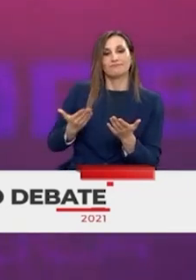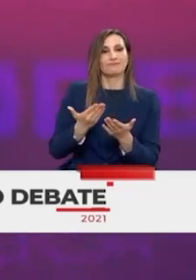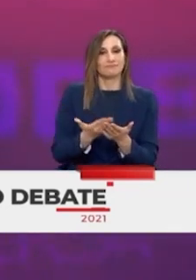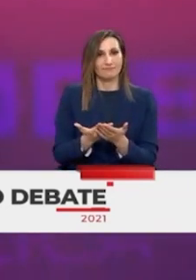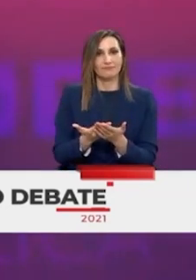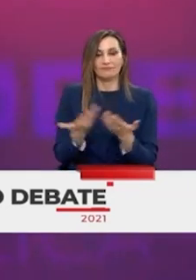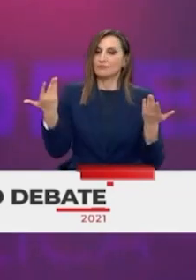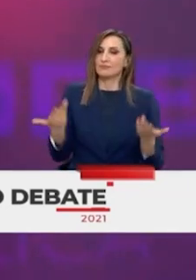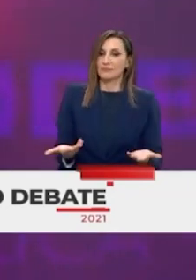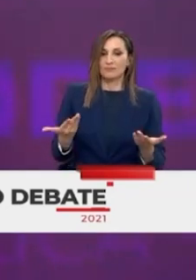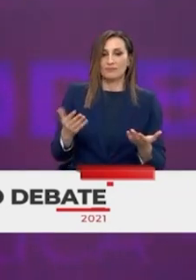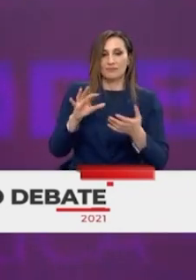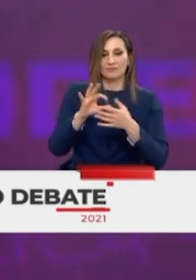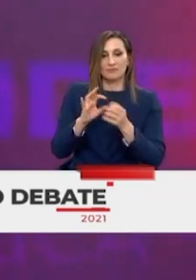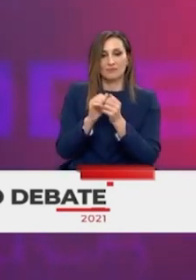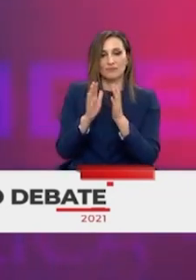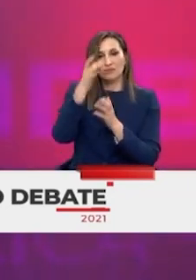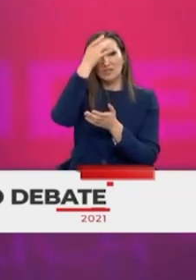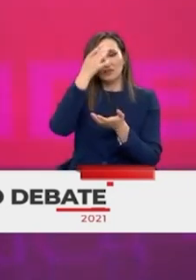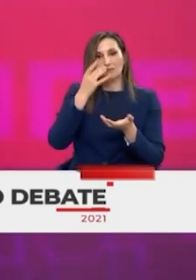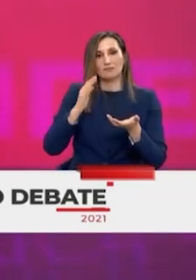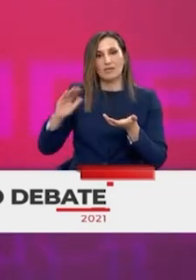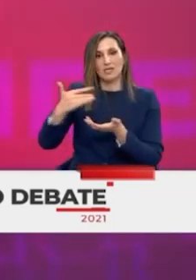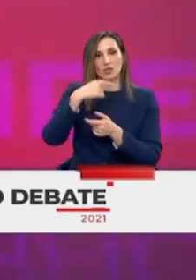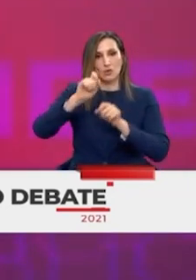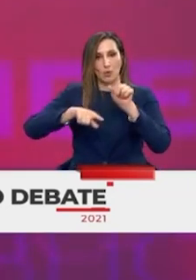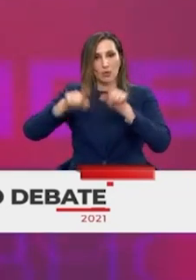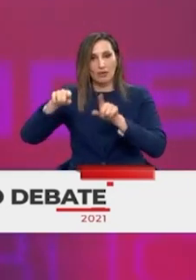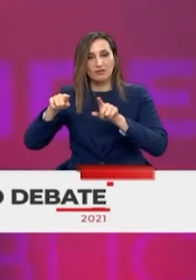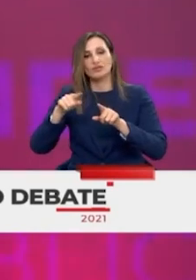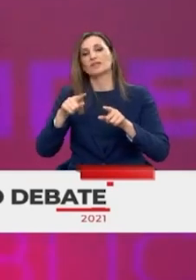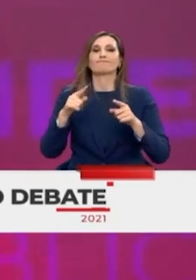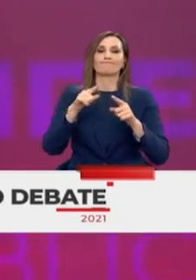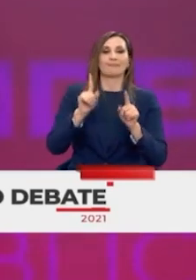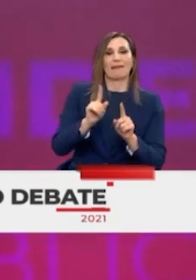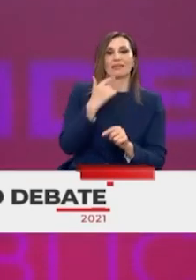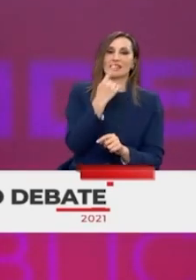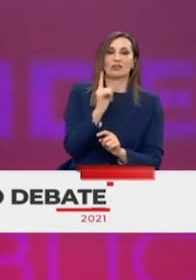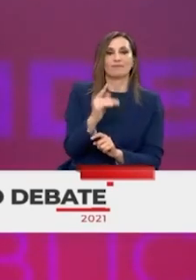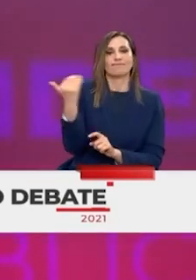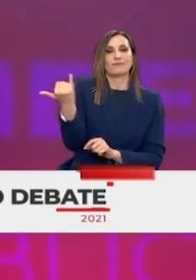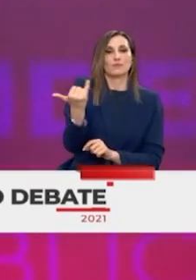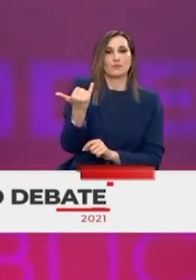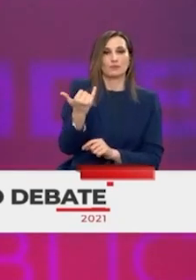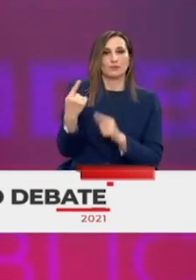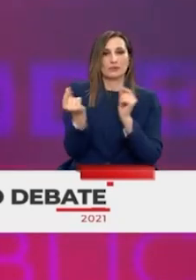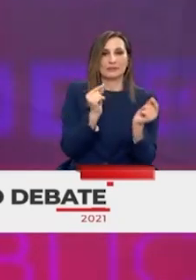que, nesta altura, de acordo com todas as sondagens, disputam o segundo lugar.